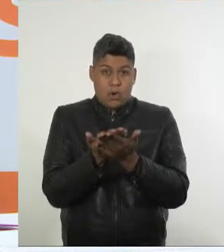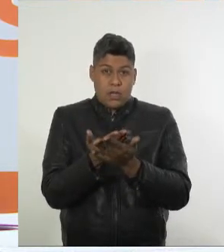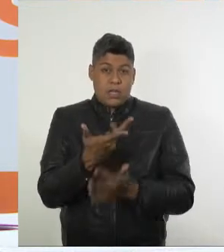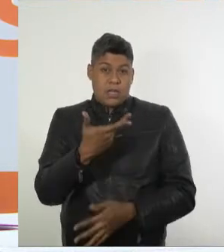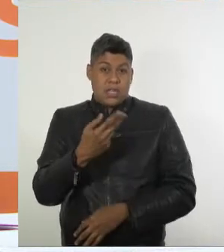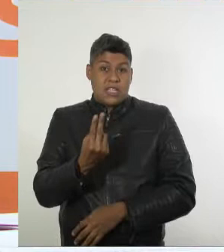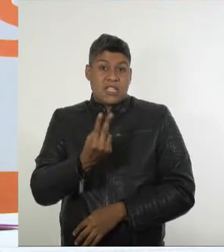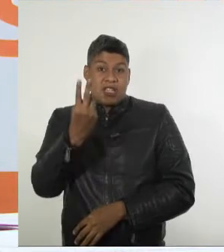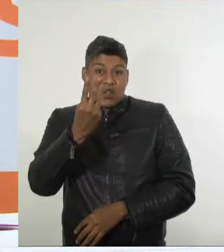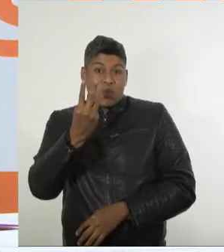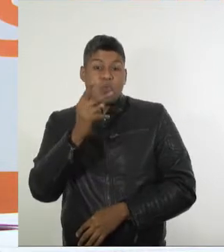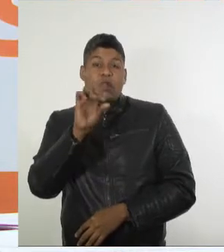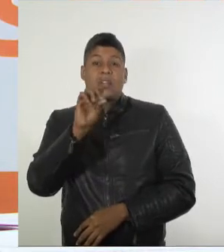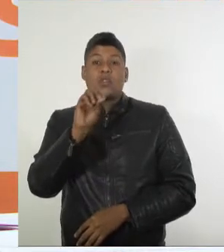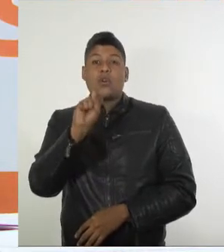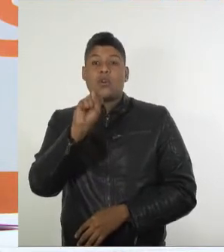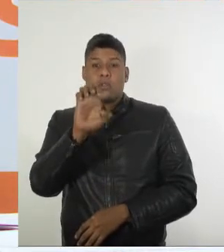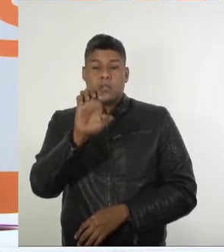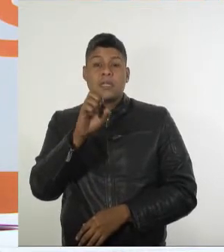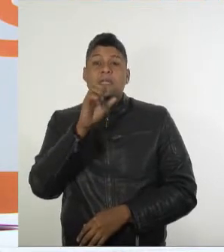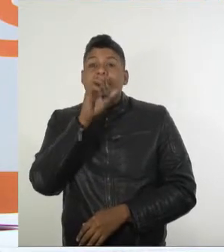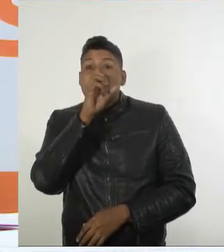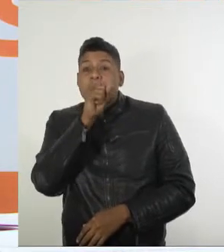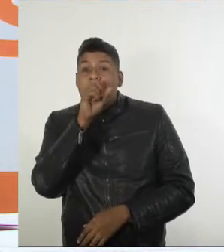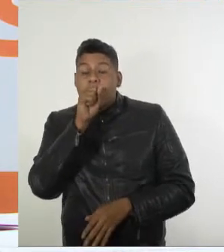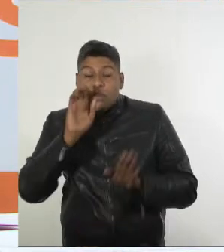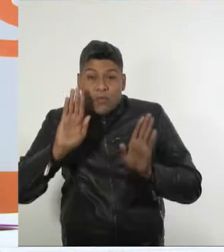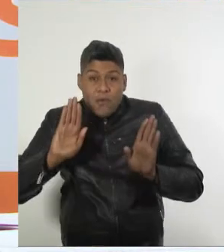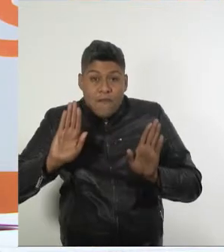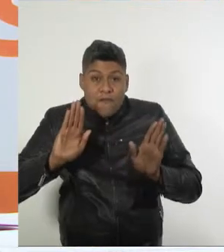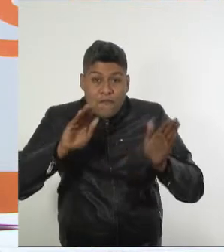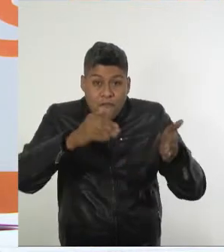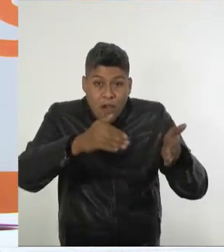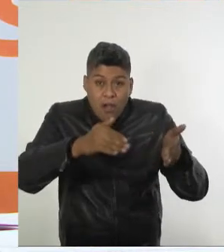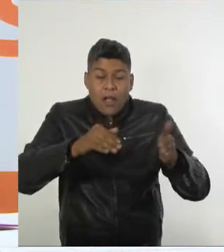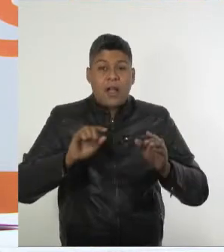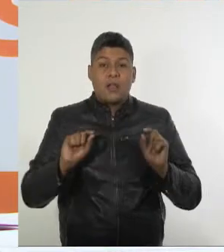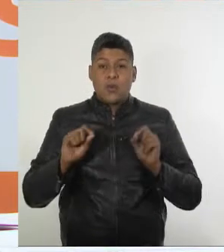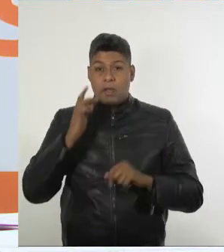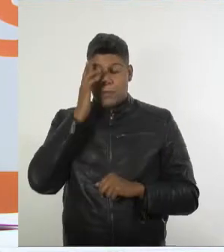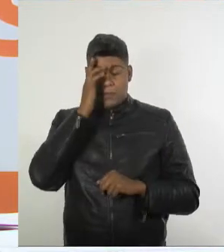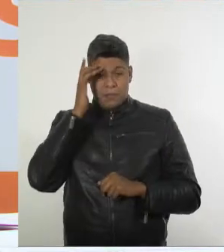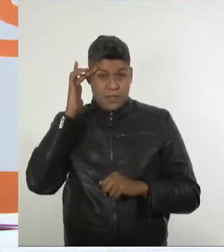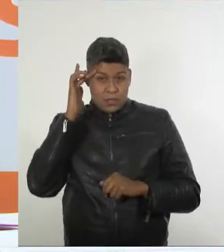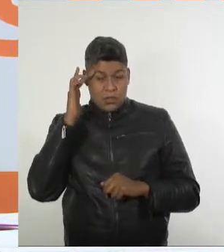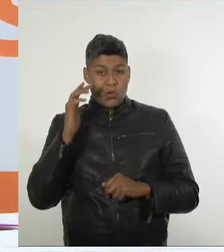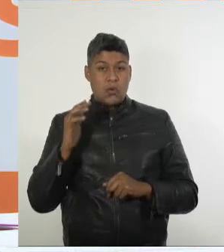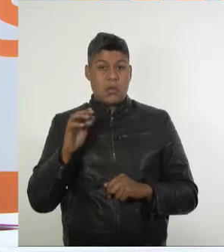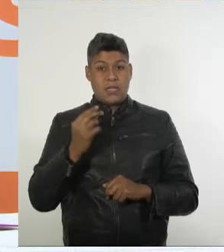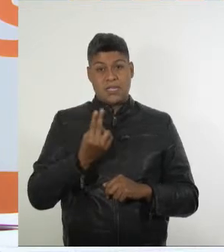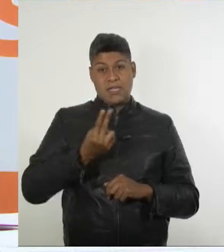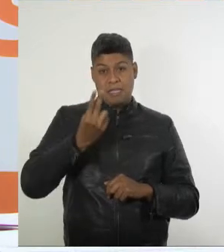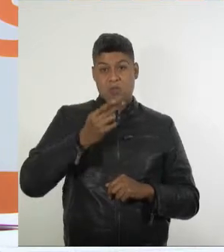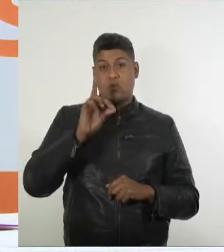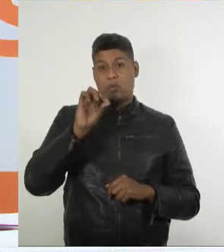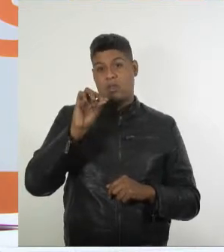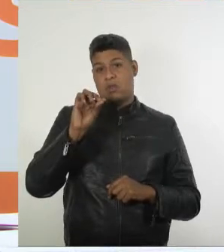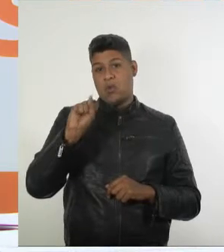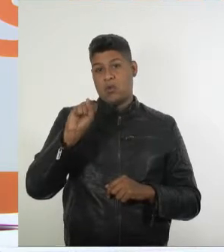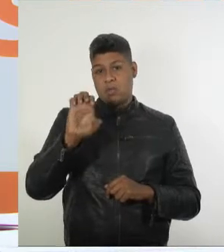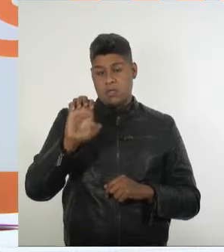dose. Sábado é um dia que vai ser dedicado à vacinação das pessoas da segunda dose. É muito